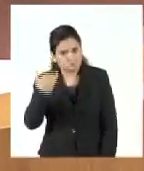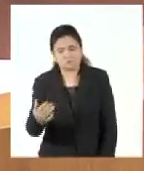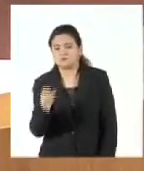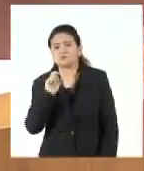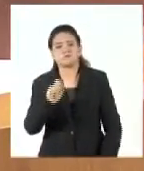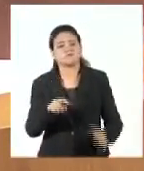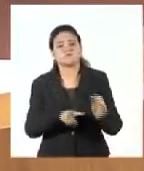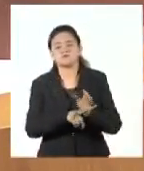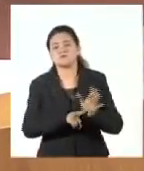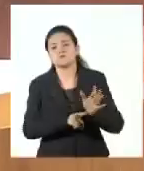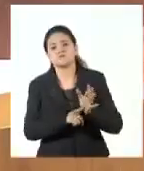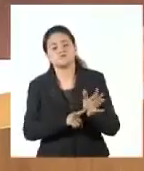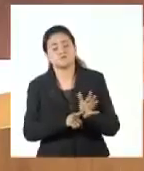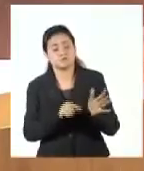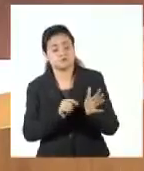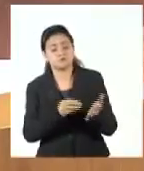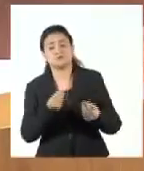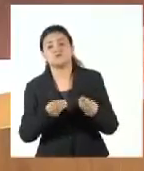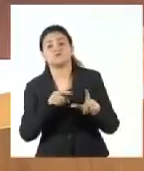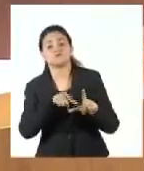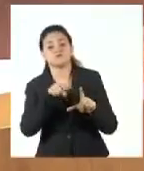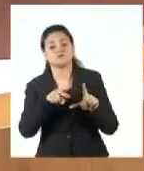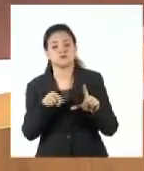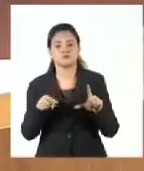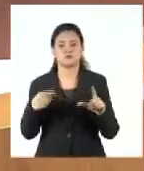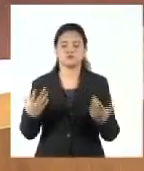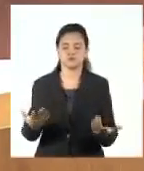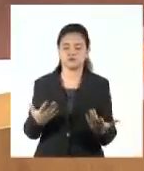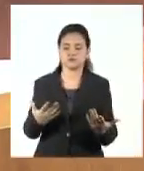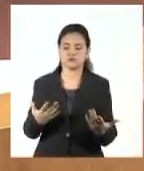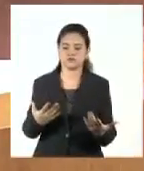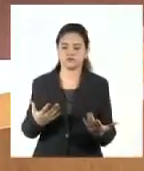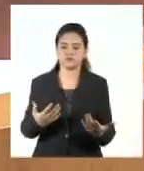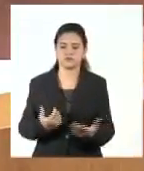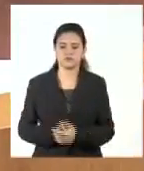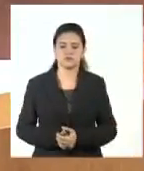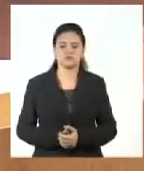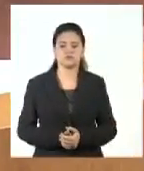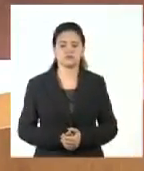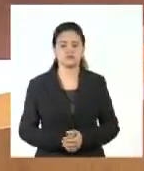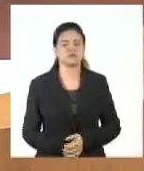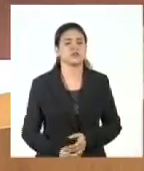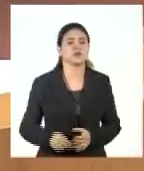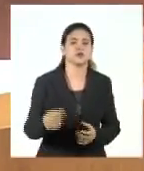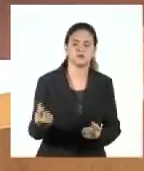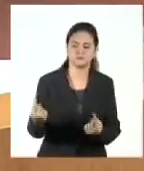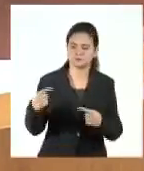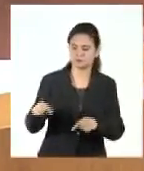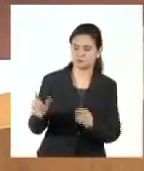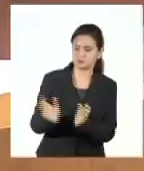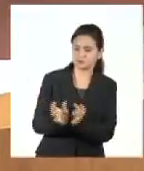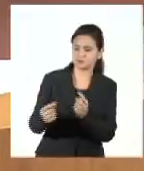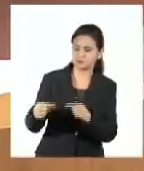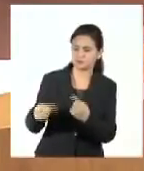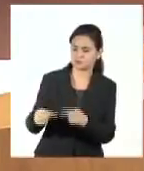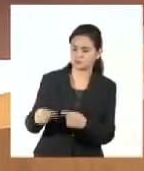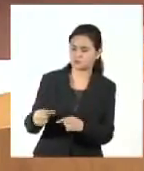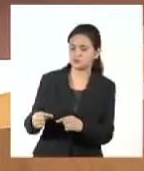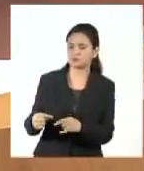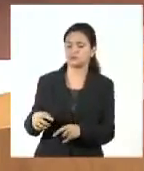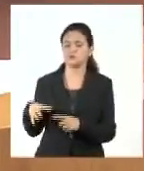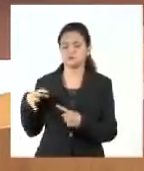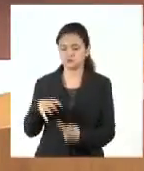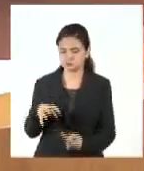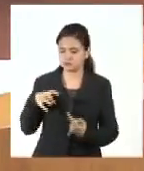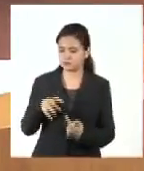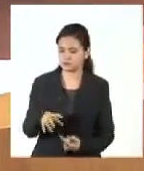com essa, em nome da luta política, as tentativas da oposição e setores da mídia de desclassificar